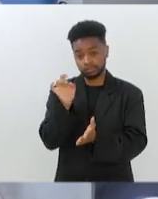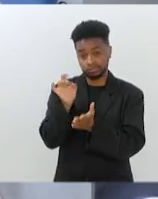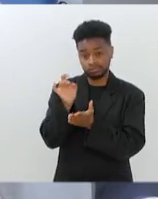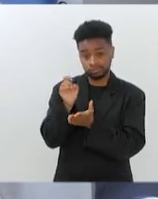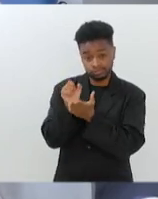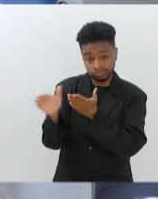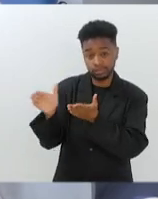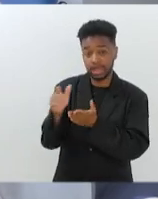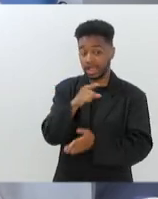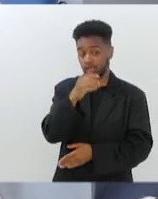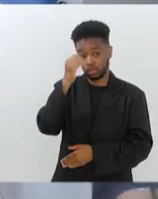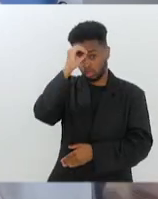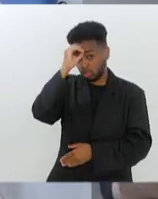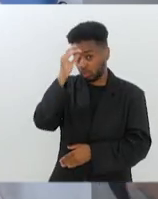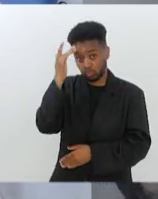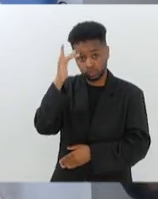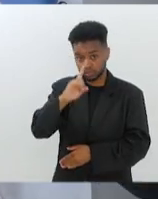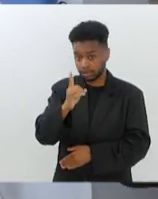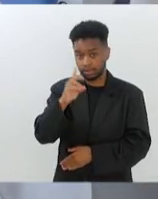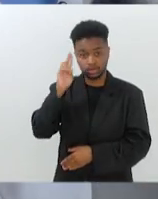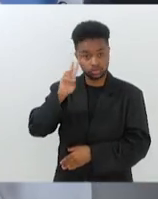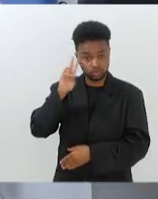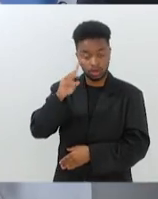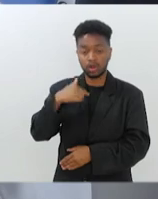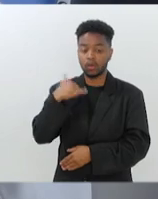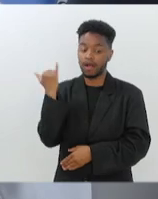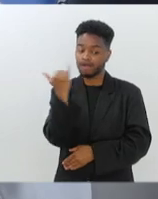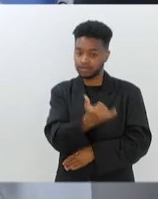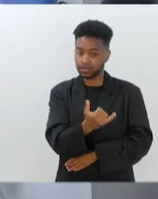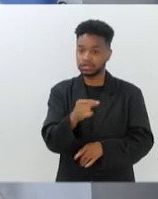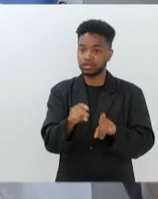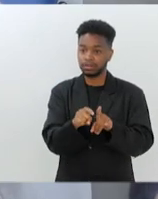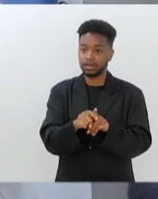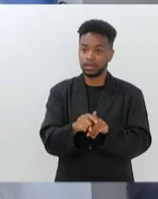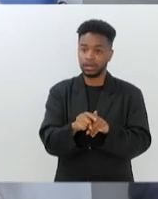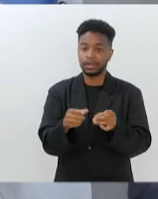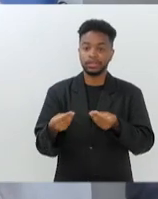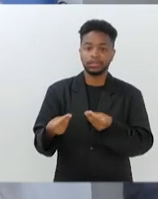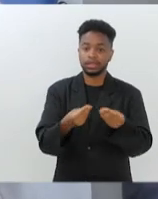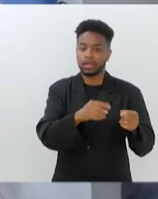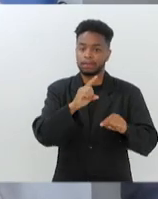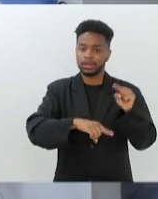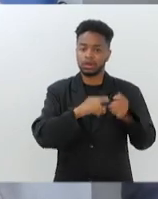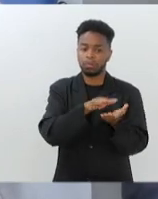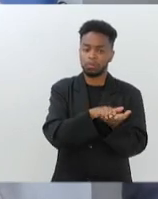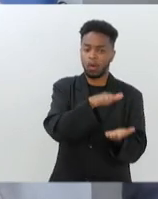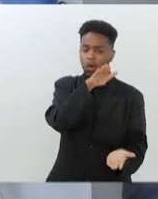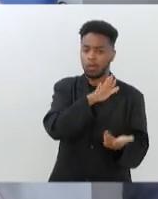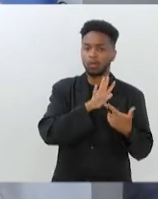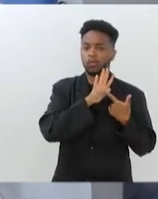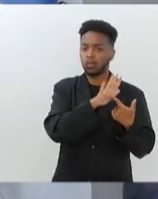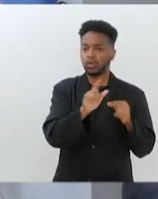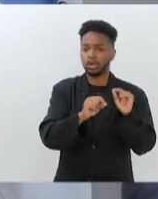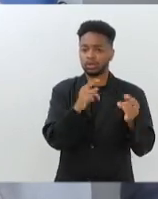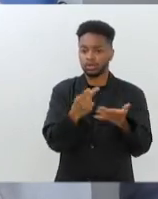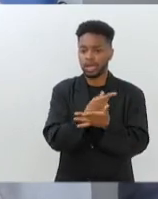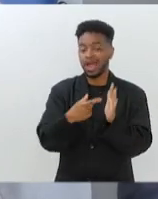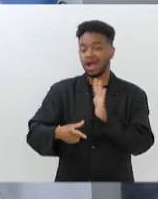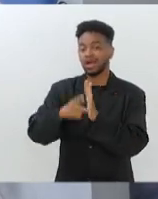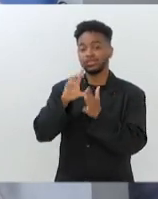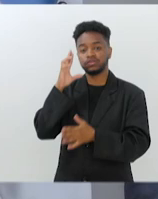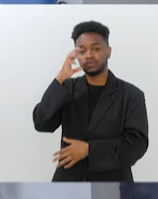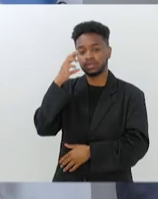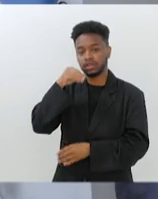sabia da história e eu fui lá alertá-lo e levei inclusive um bolo de matal falando da fraude antes da gente fazer as fiscalizações